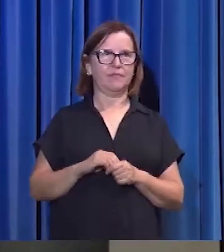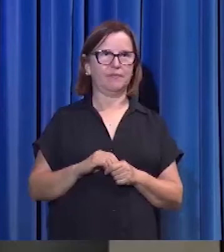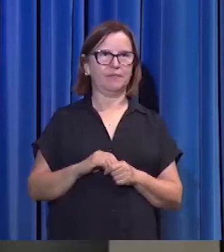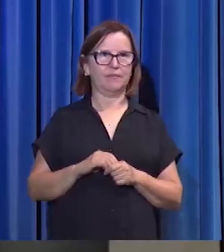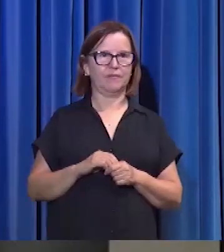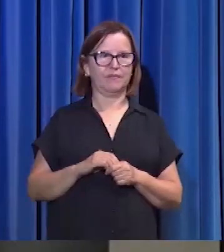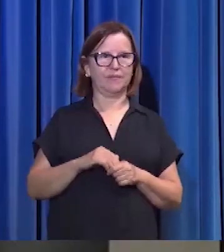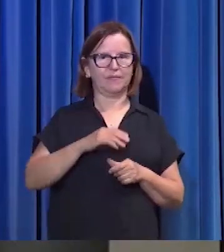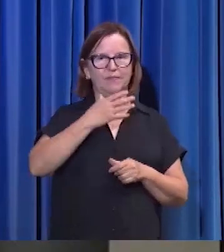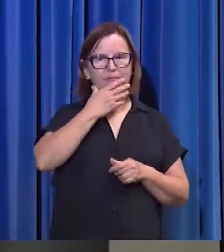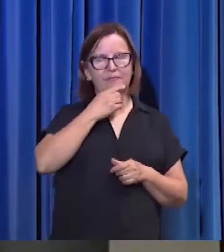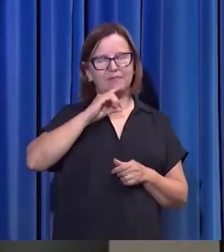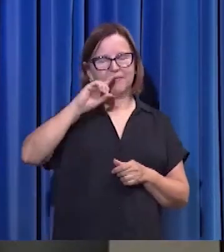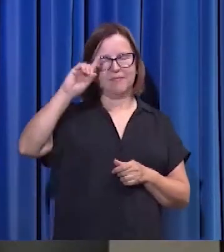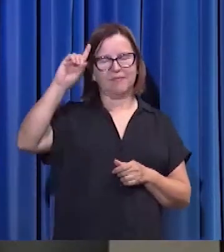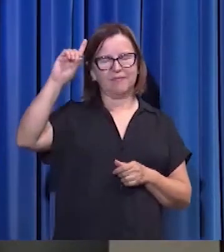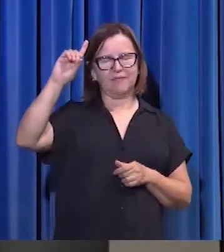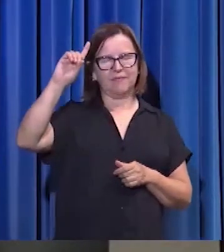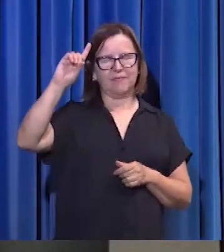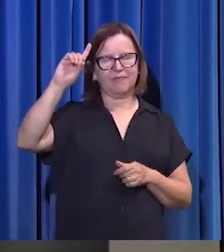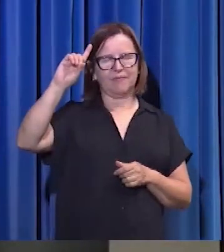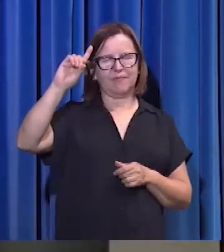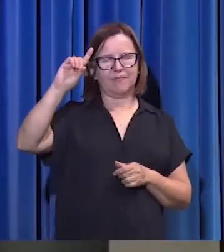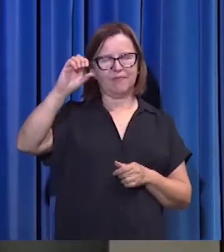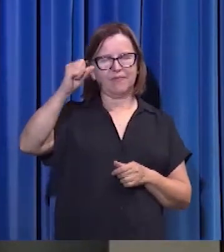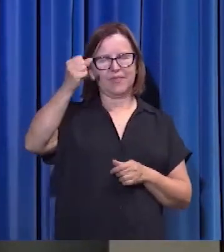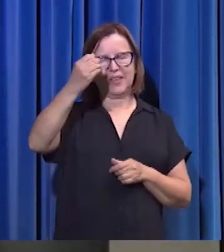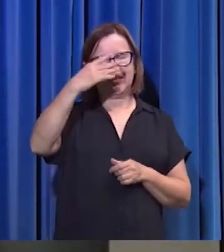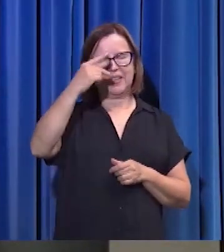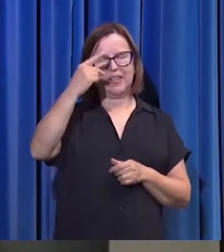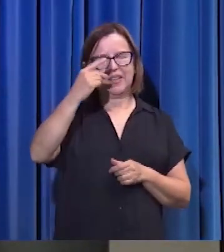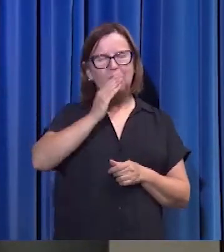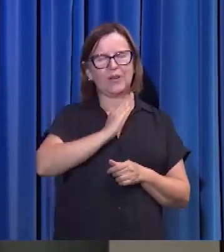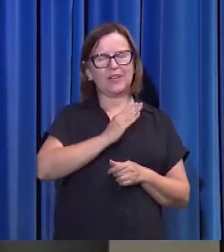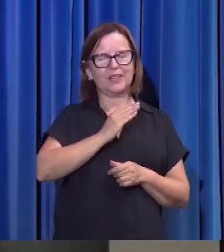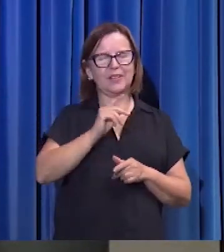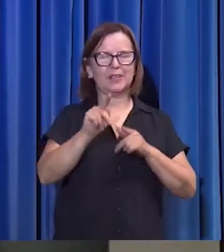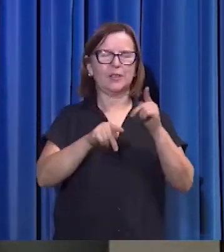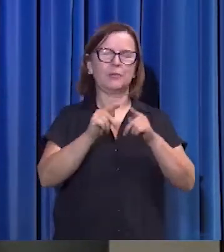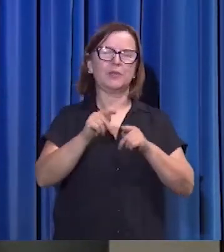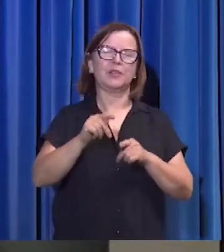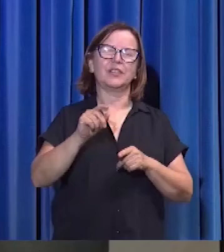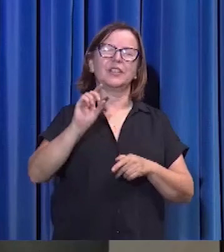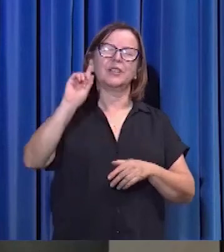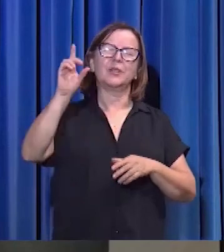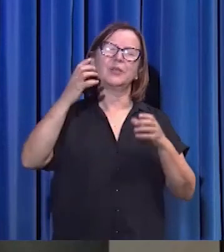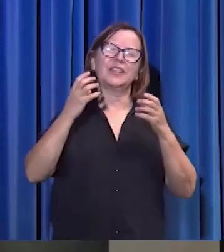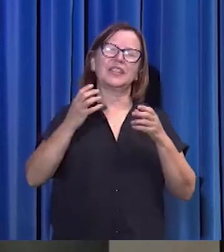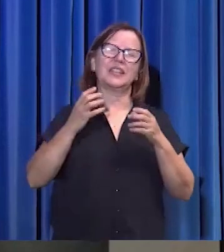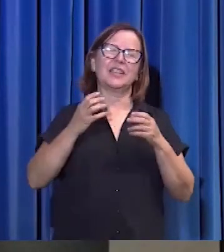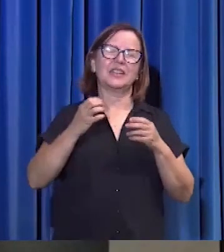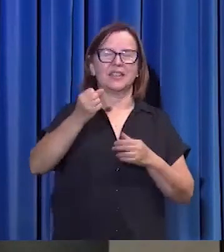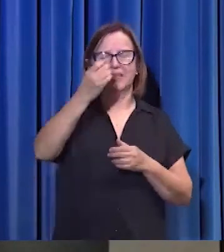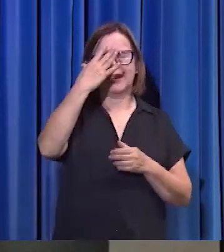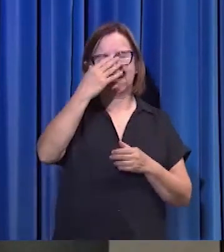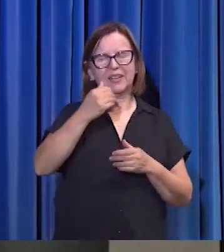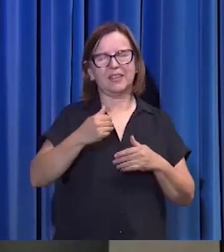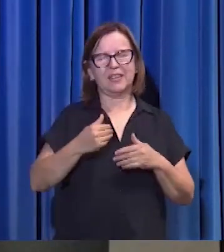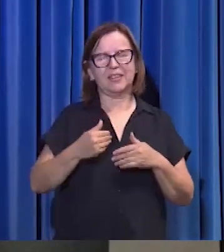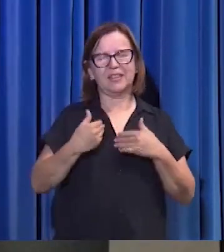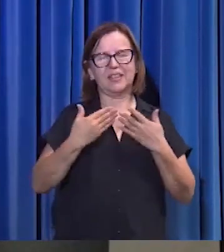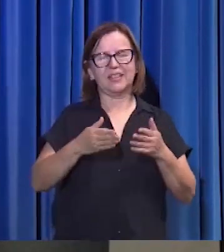Pai, tu falas ao coração daqueles que tu queres falar, tu dás vida,